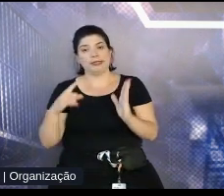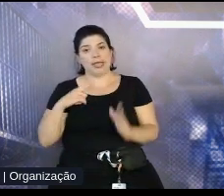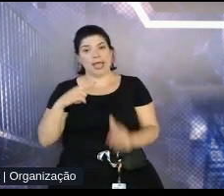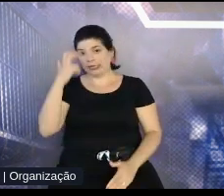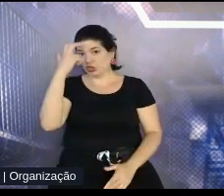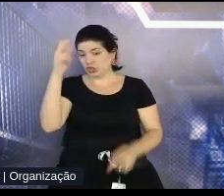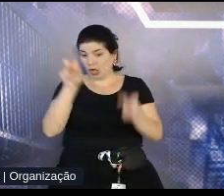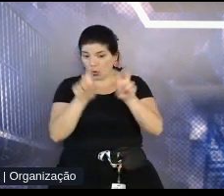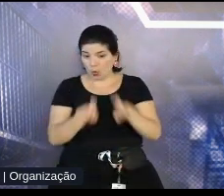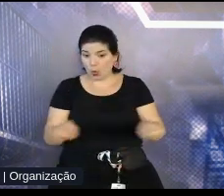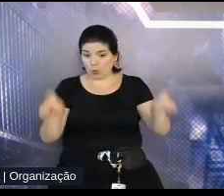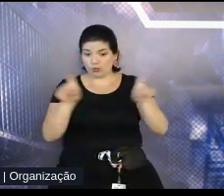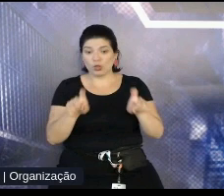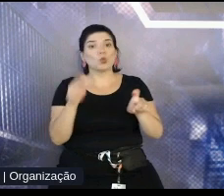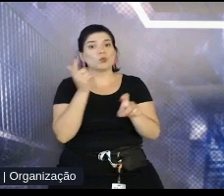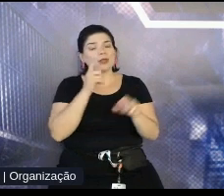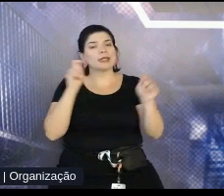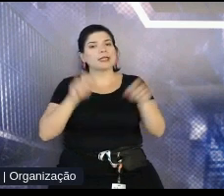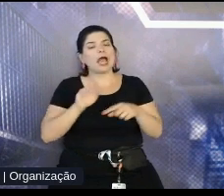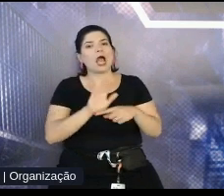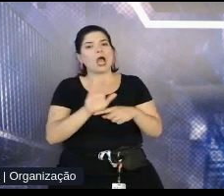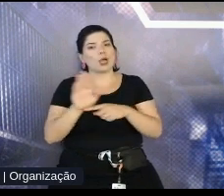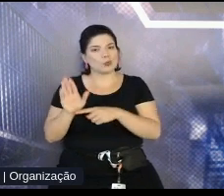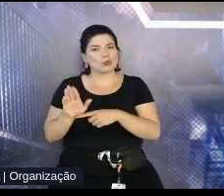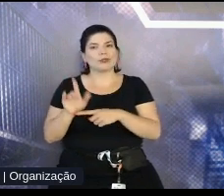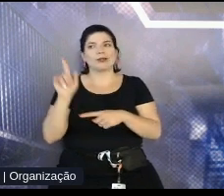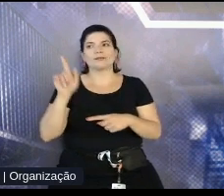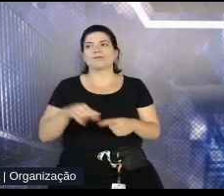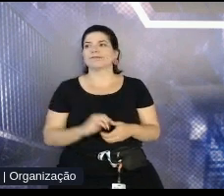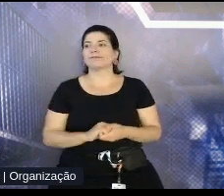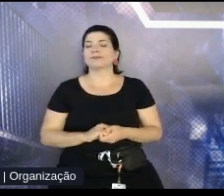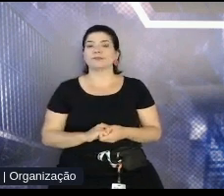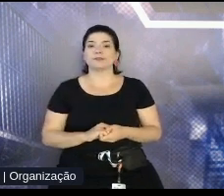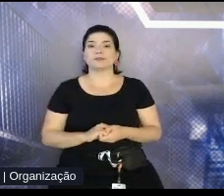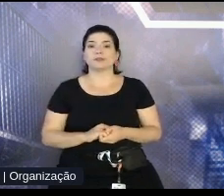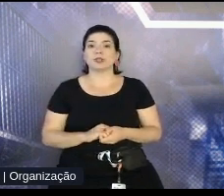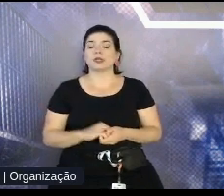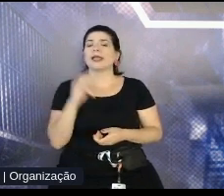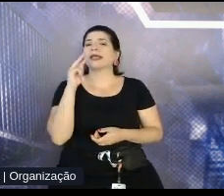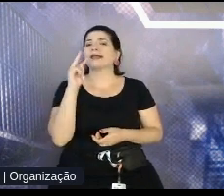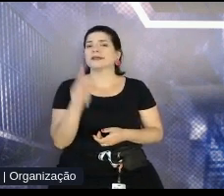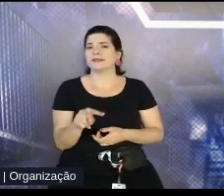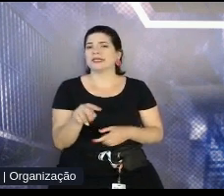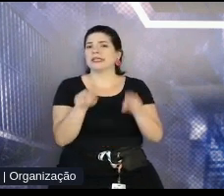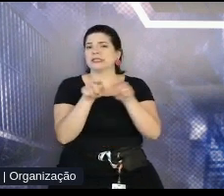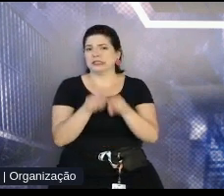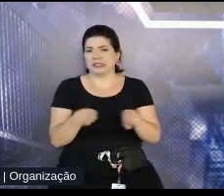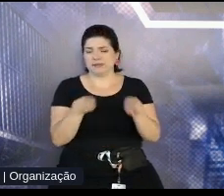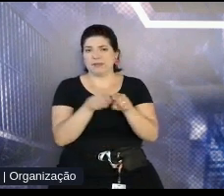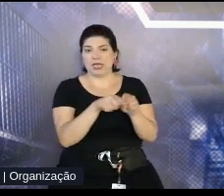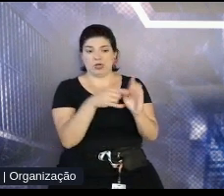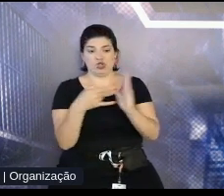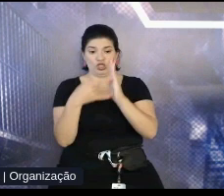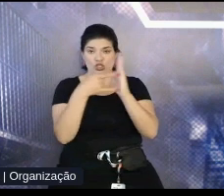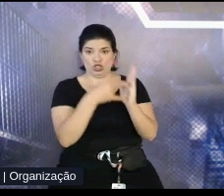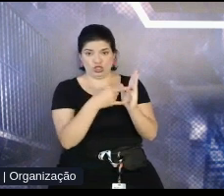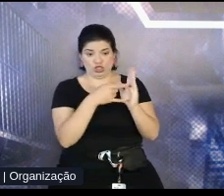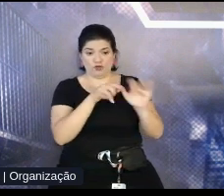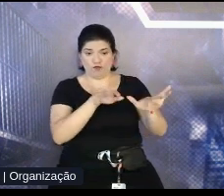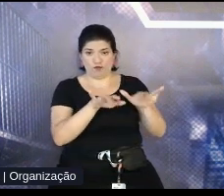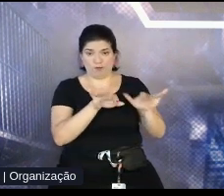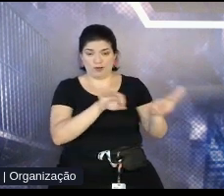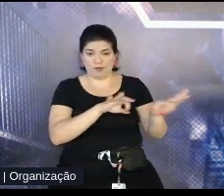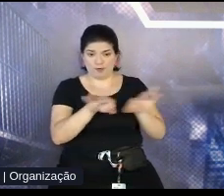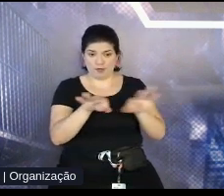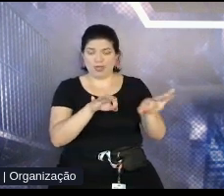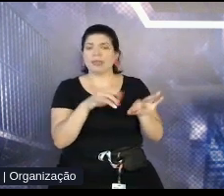consegue estar sendo utilizada para mudar o jogo dessa forma. Quando a gente olha a nível de esteira de desenvolvimento, a gente tem outras hipóteses